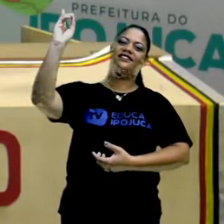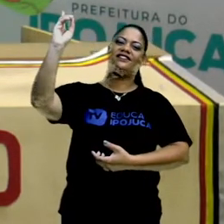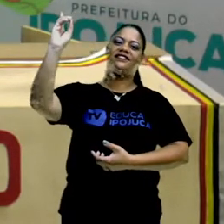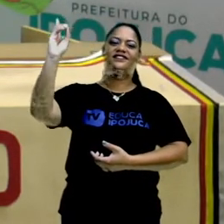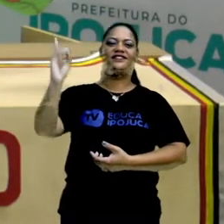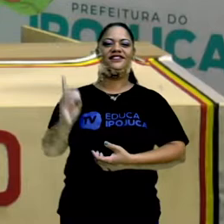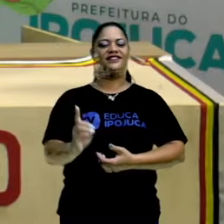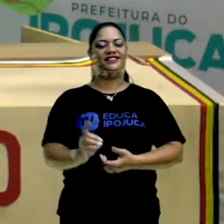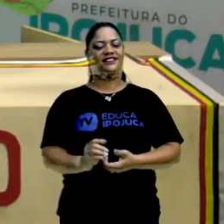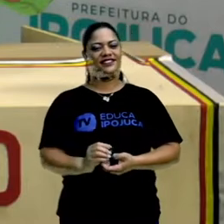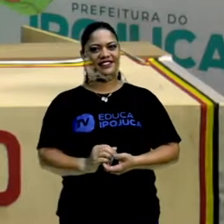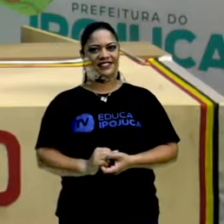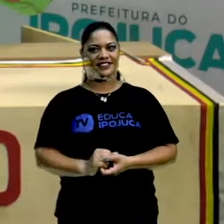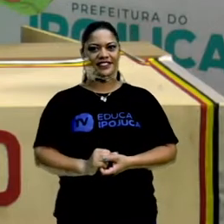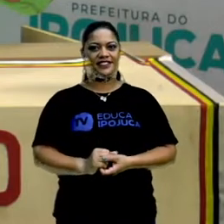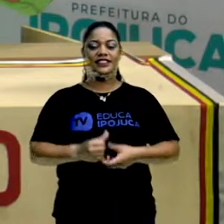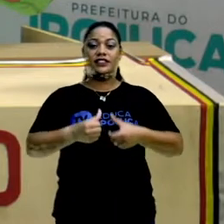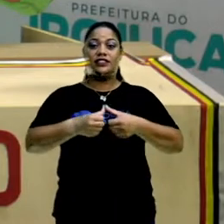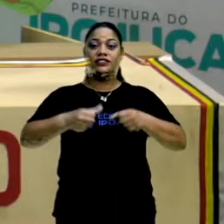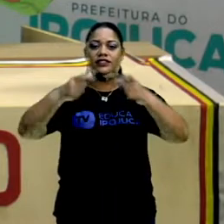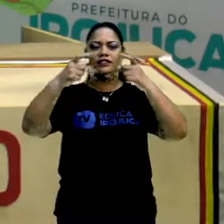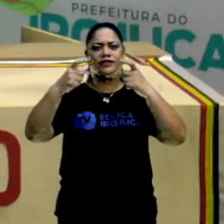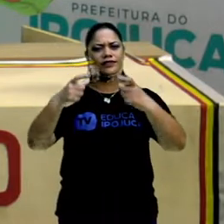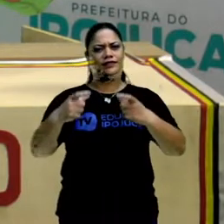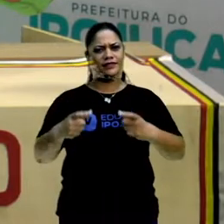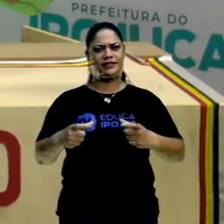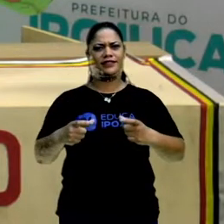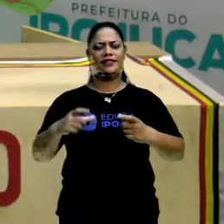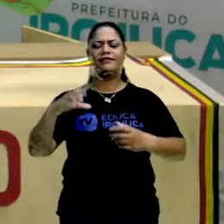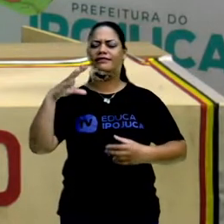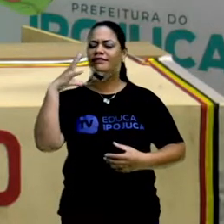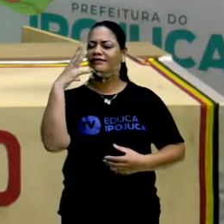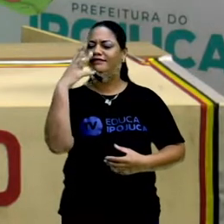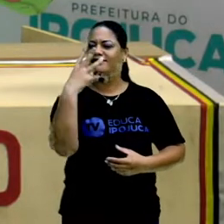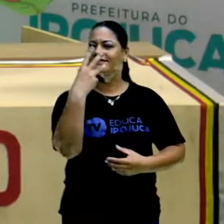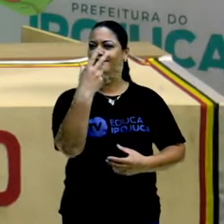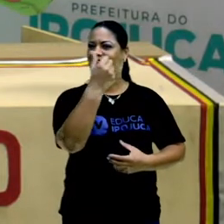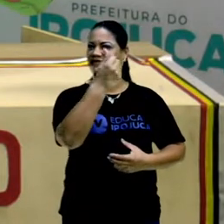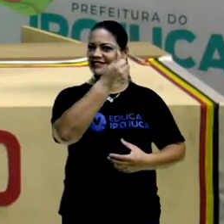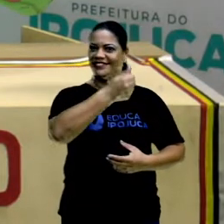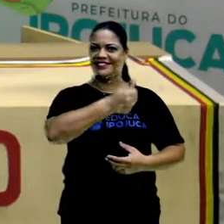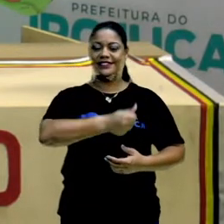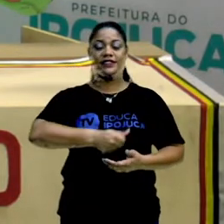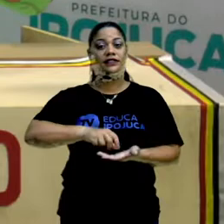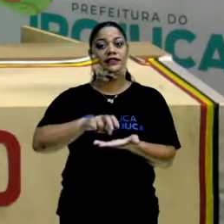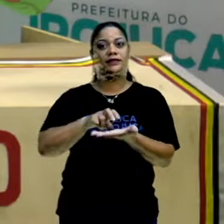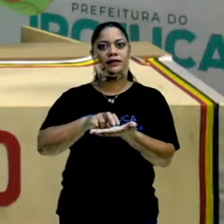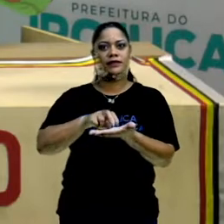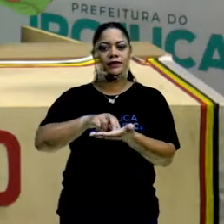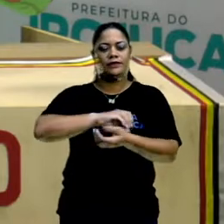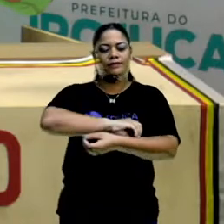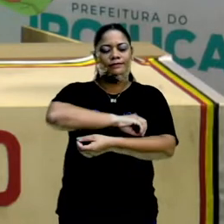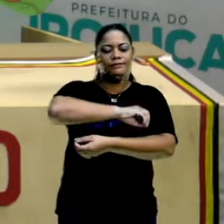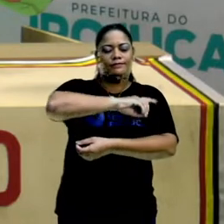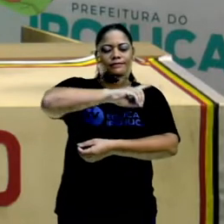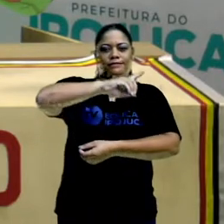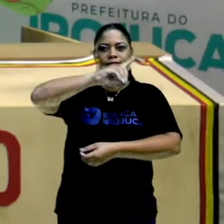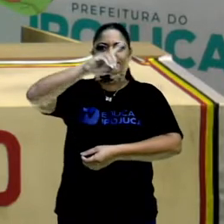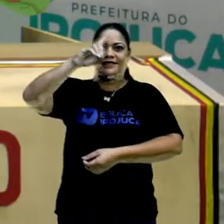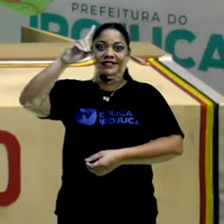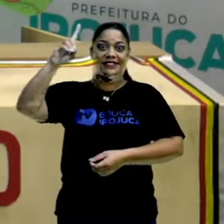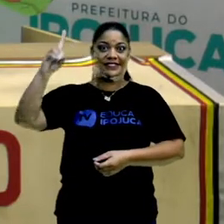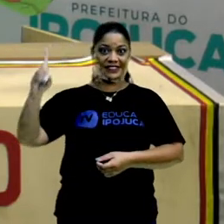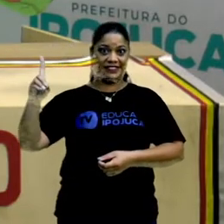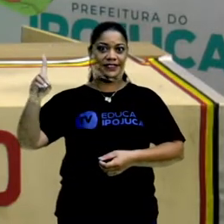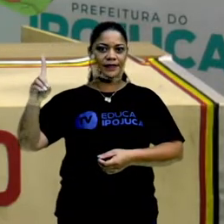por estar naquele lugarzinho tão lindo. Em um lindo manhã de sol, a